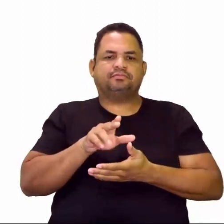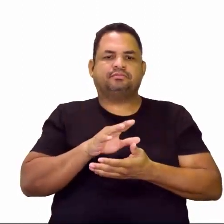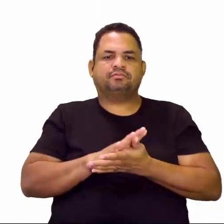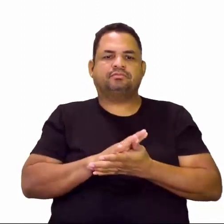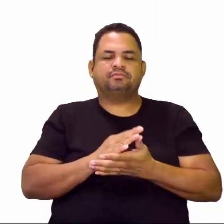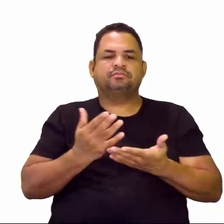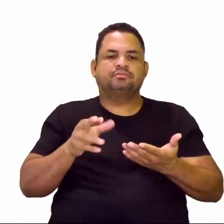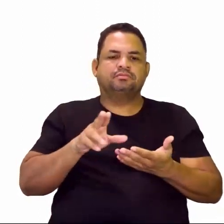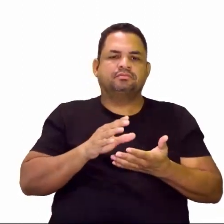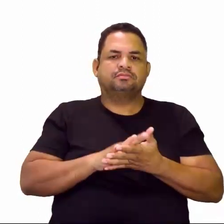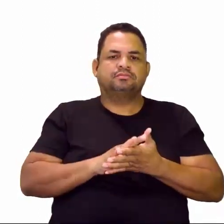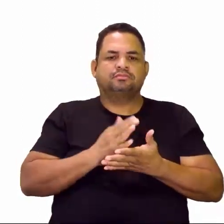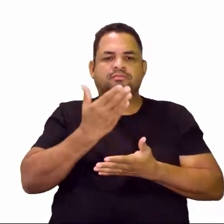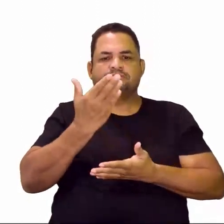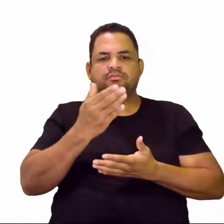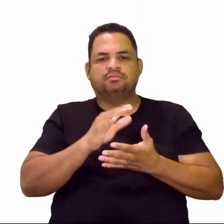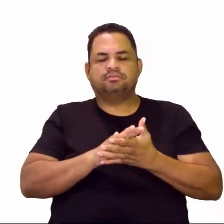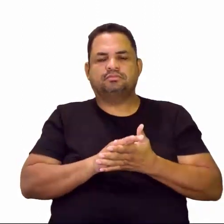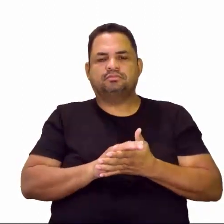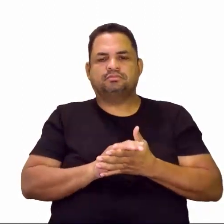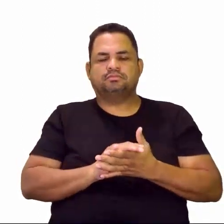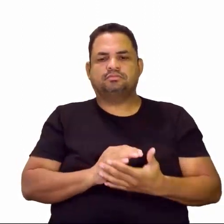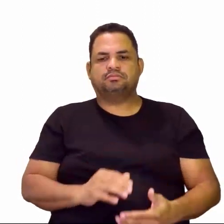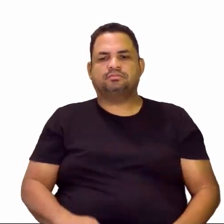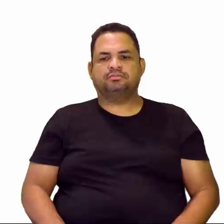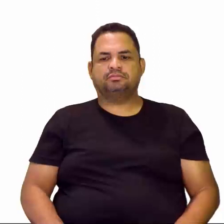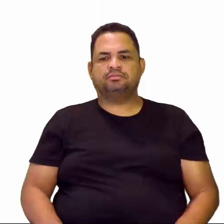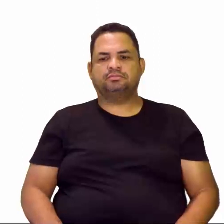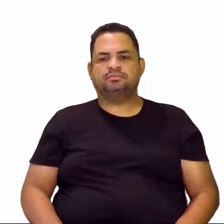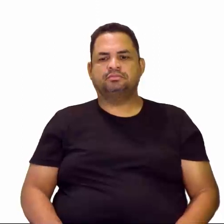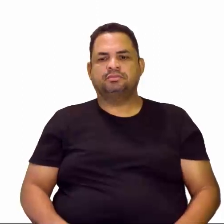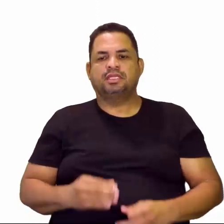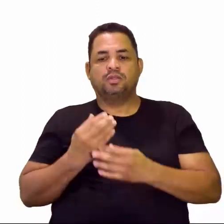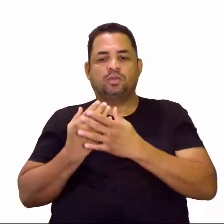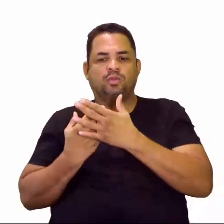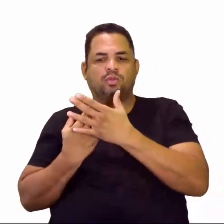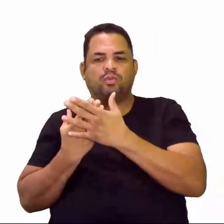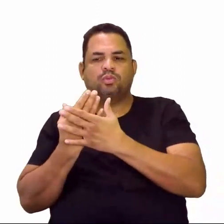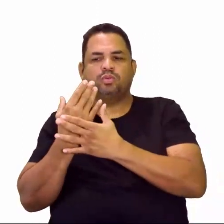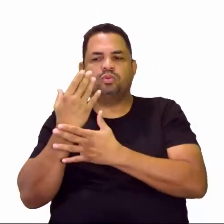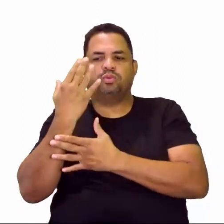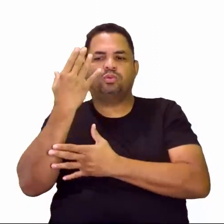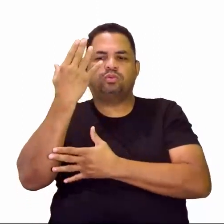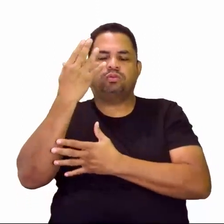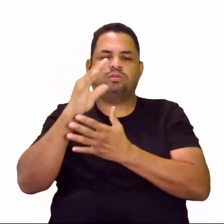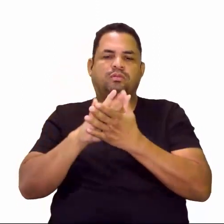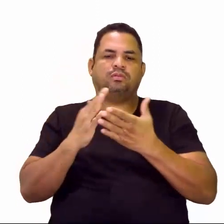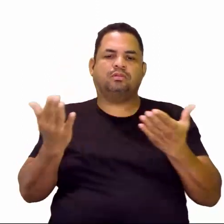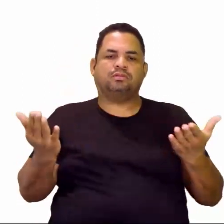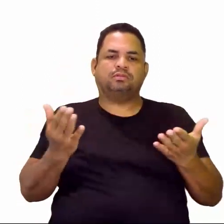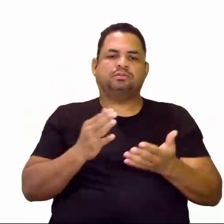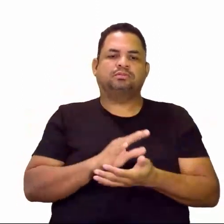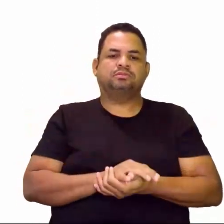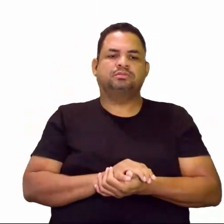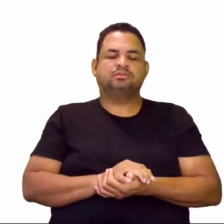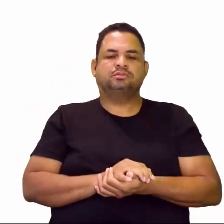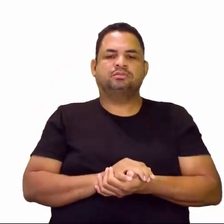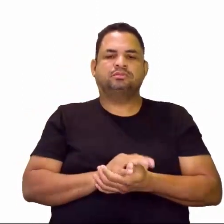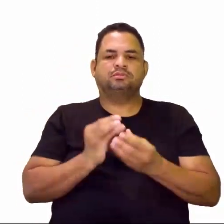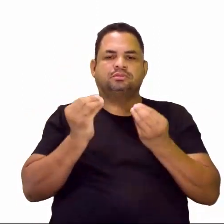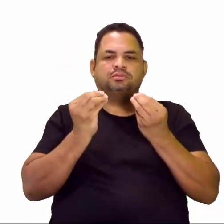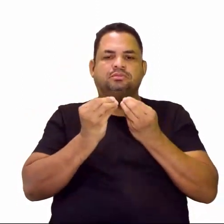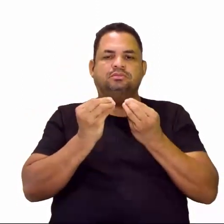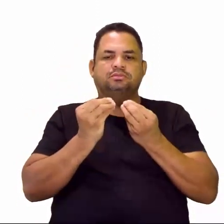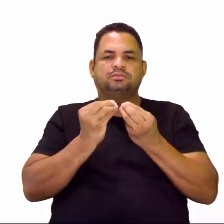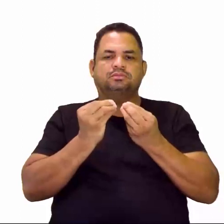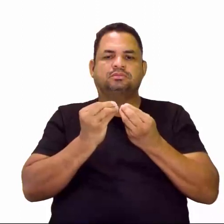à de repulsão, quer dizer, a que une é igual a que separa. E na fase gasosa, é a fase onde as